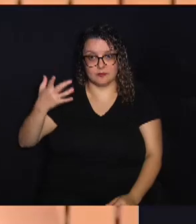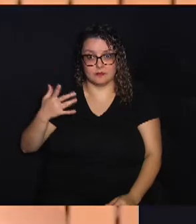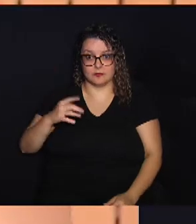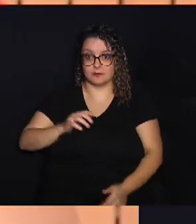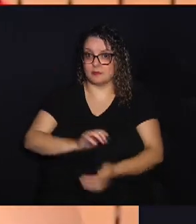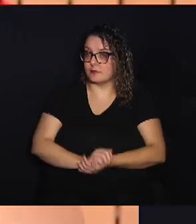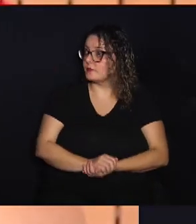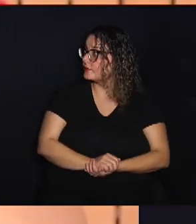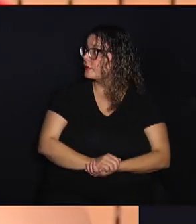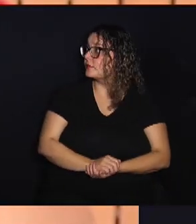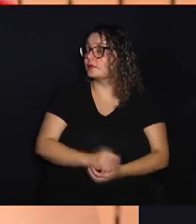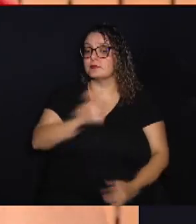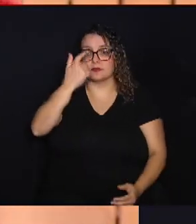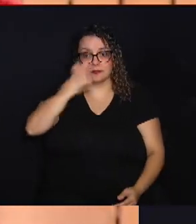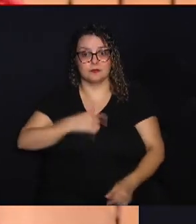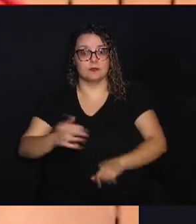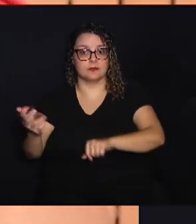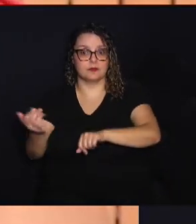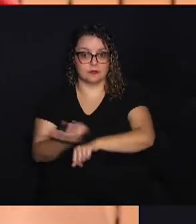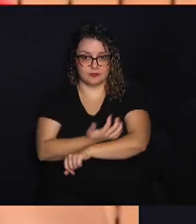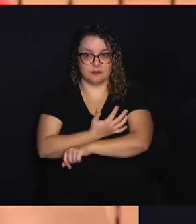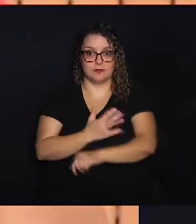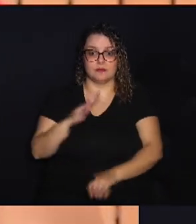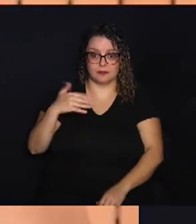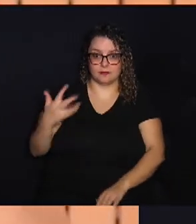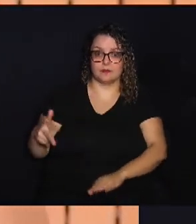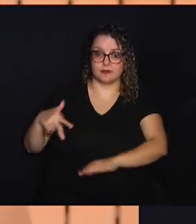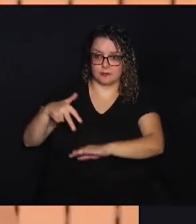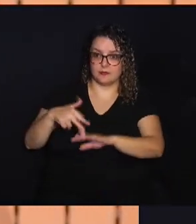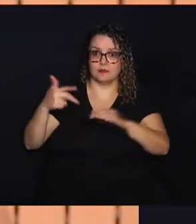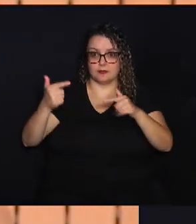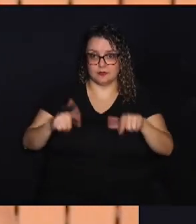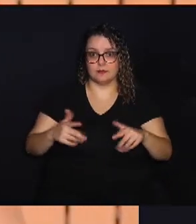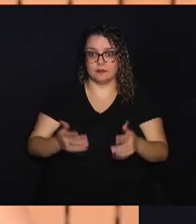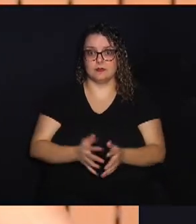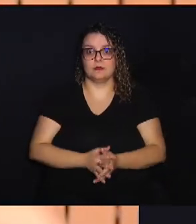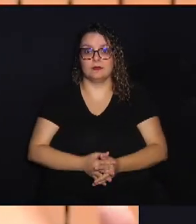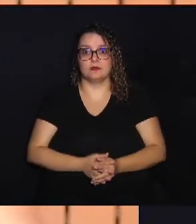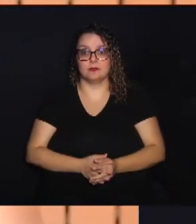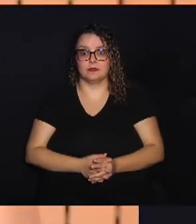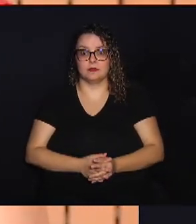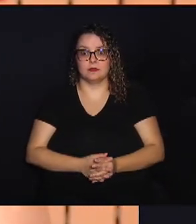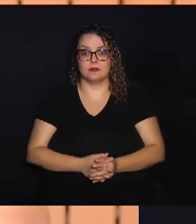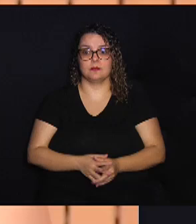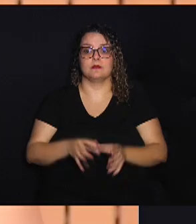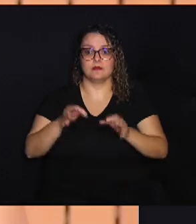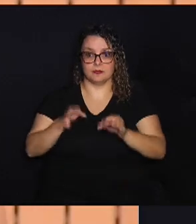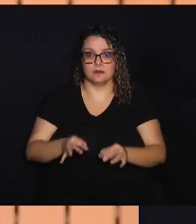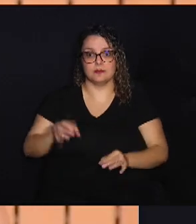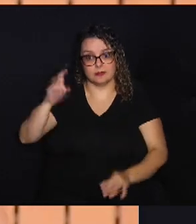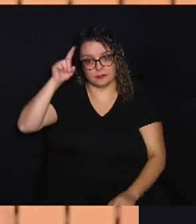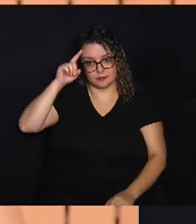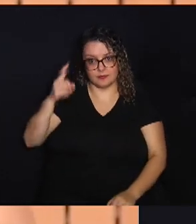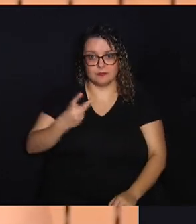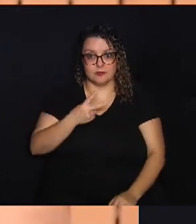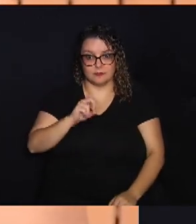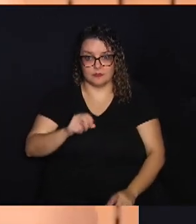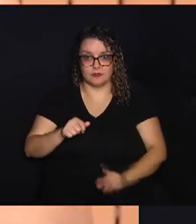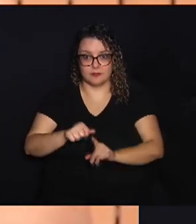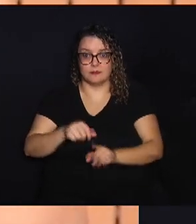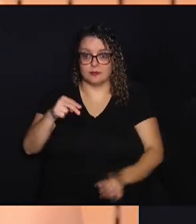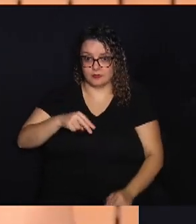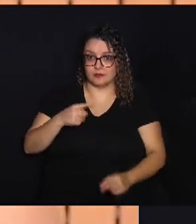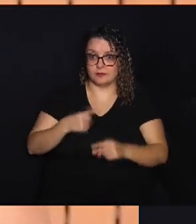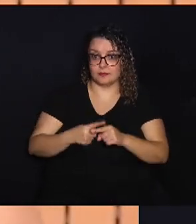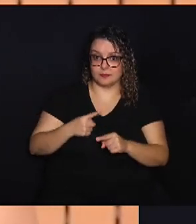bastante emocionada quando eu venho nesse espaço aqui, justamente nessa data do 20 de novembro, porque o 20 de